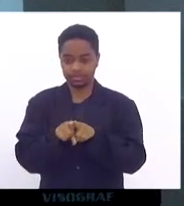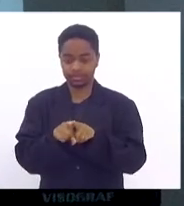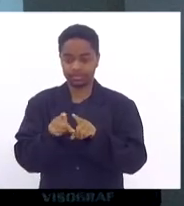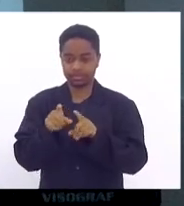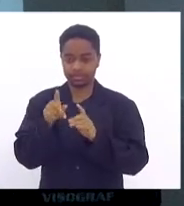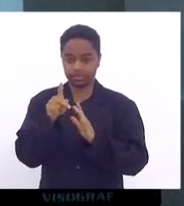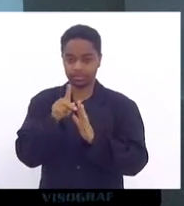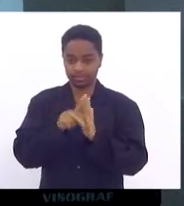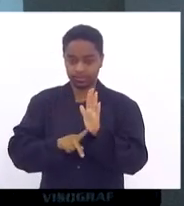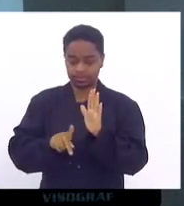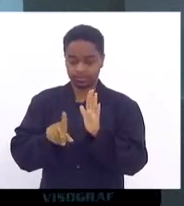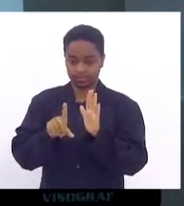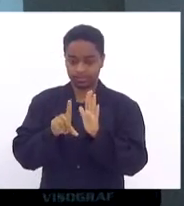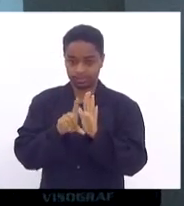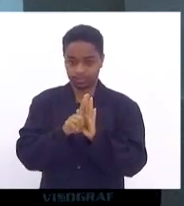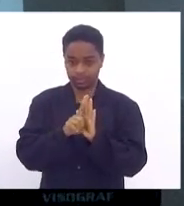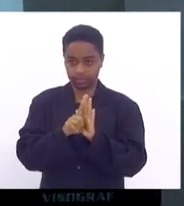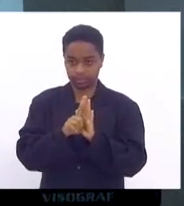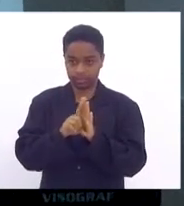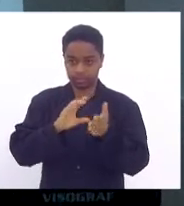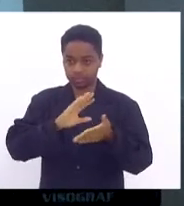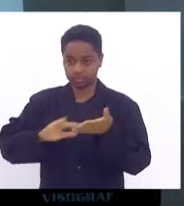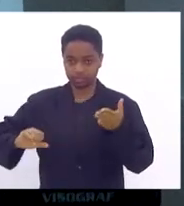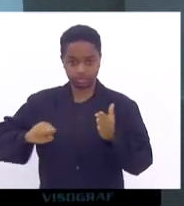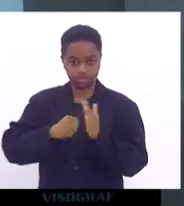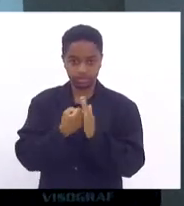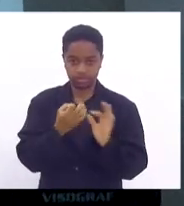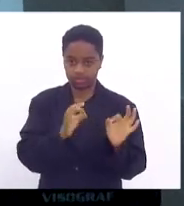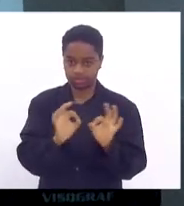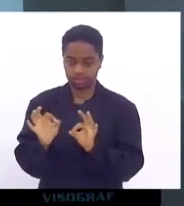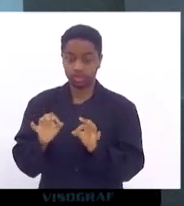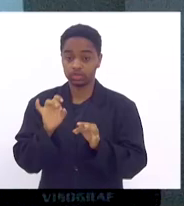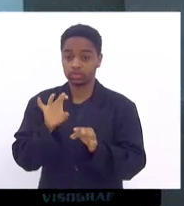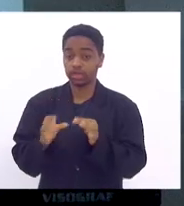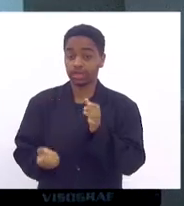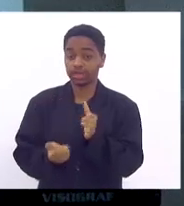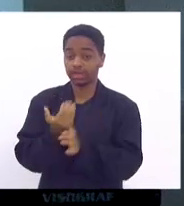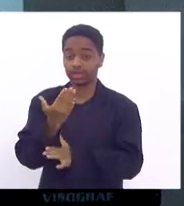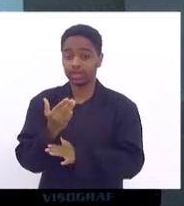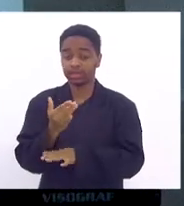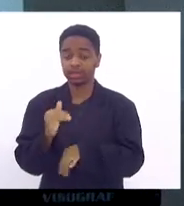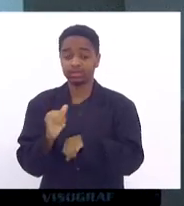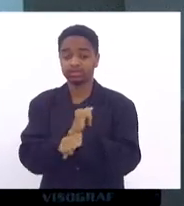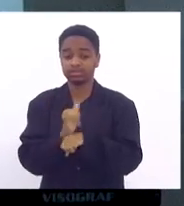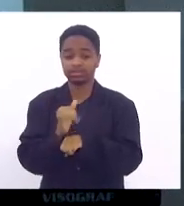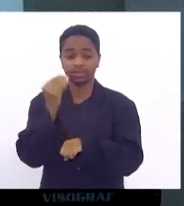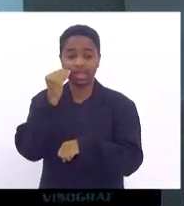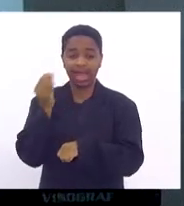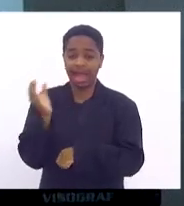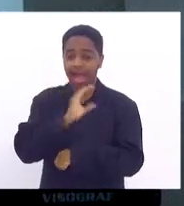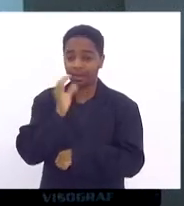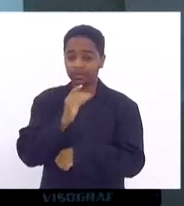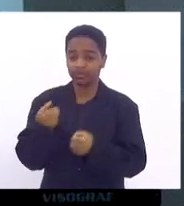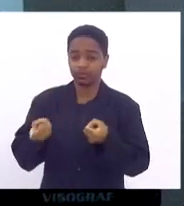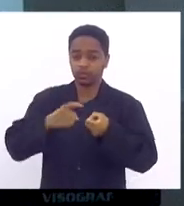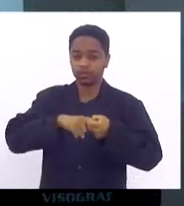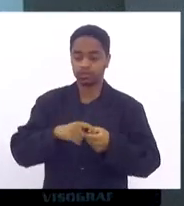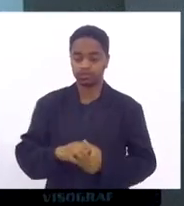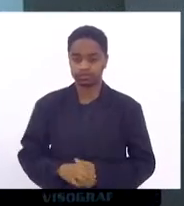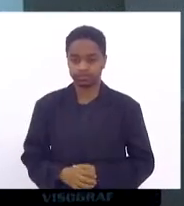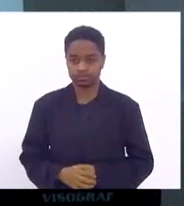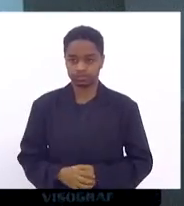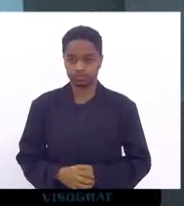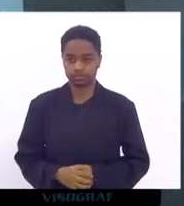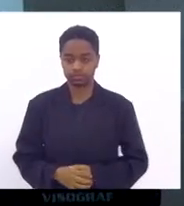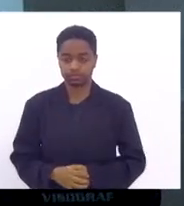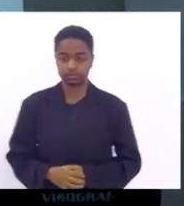eh elimina o bloqueio né apenas cria um mecanismo mais cé para que ele seja devolvido eh